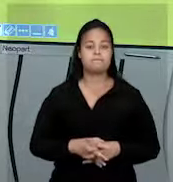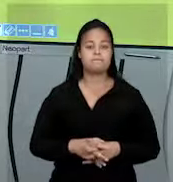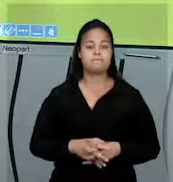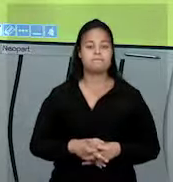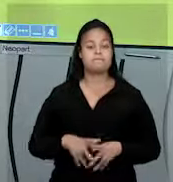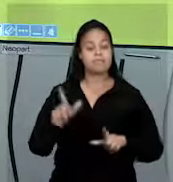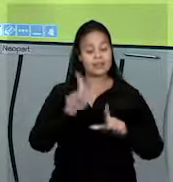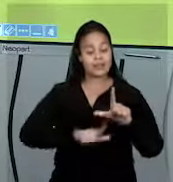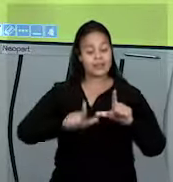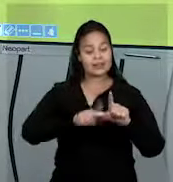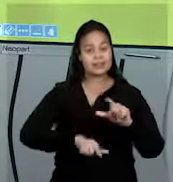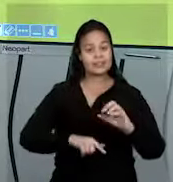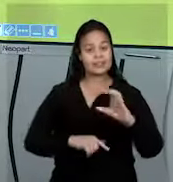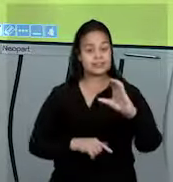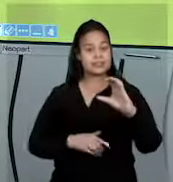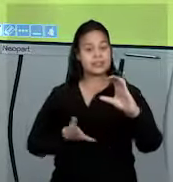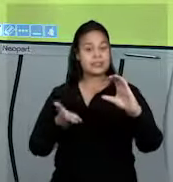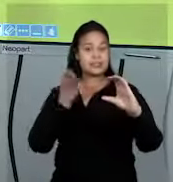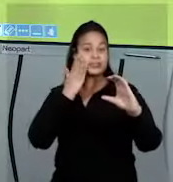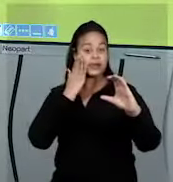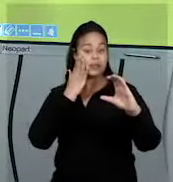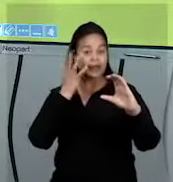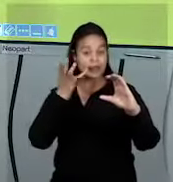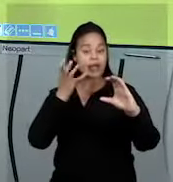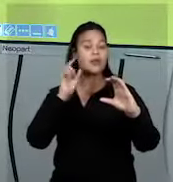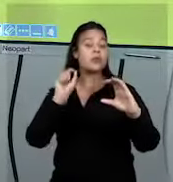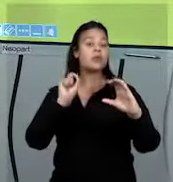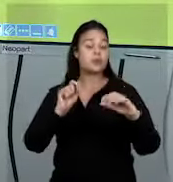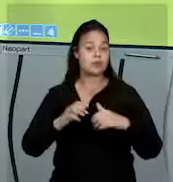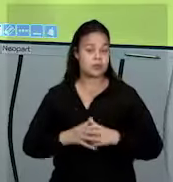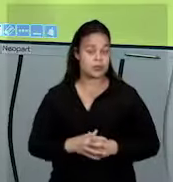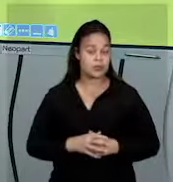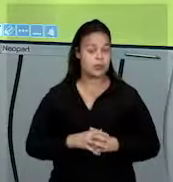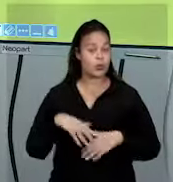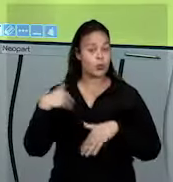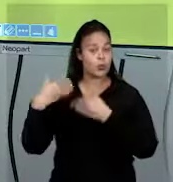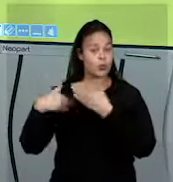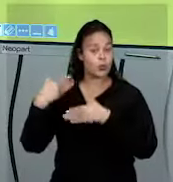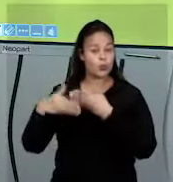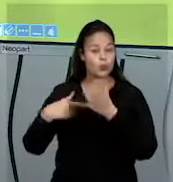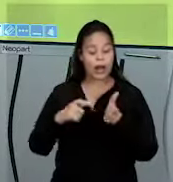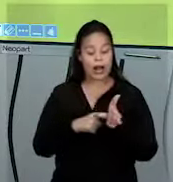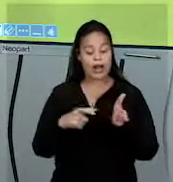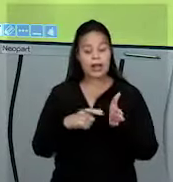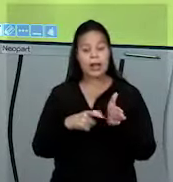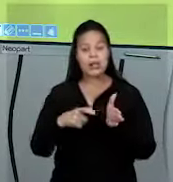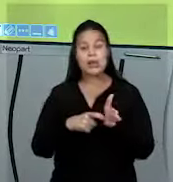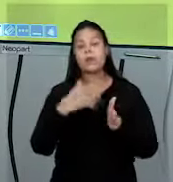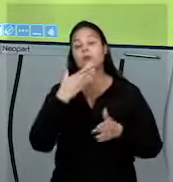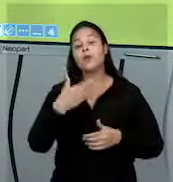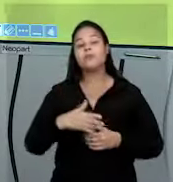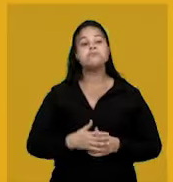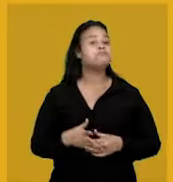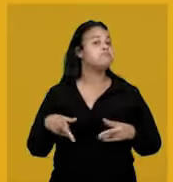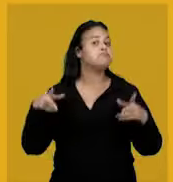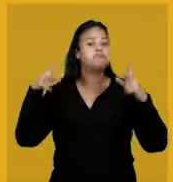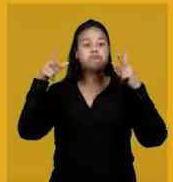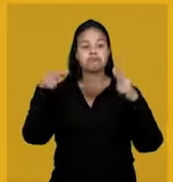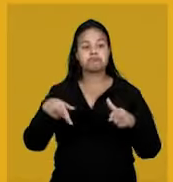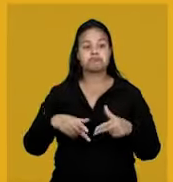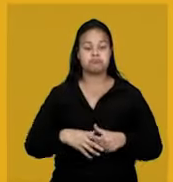Na letra C, eu quero saber a potência desenvolvida pela bateria. Da mesma